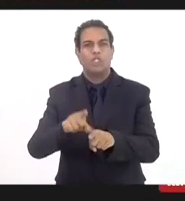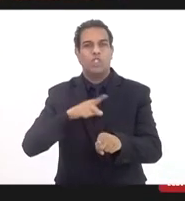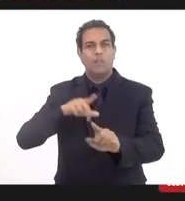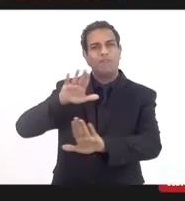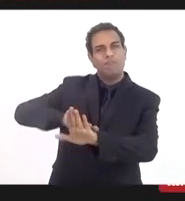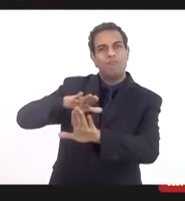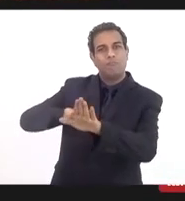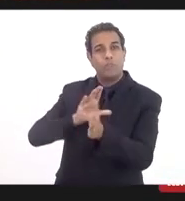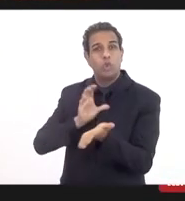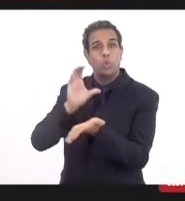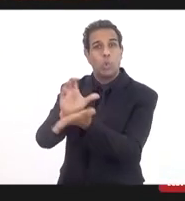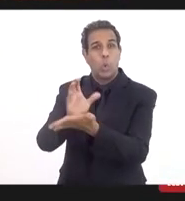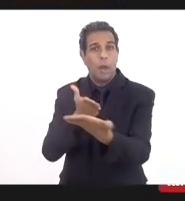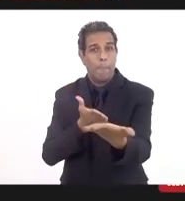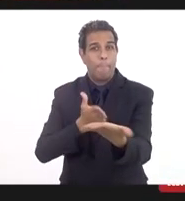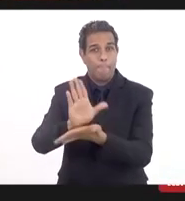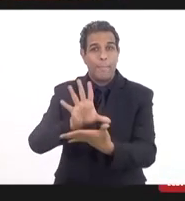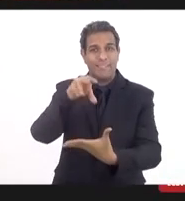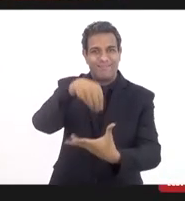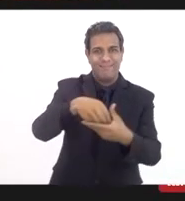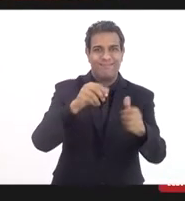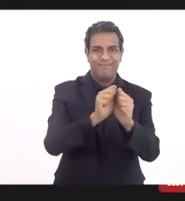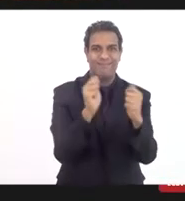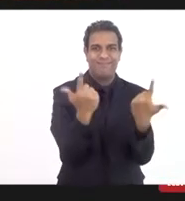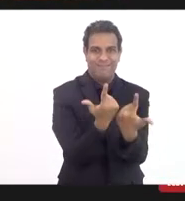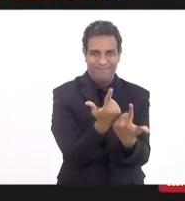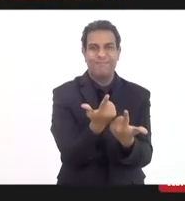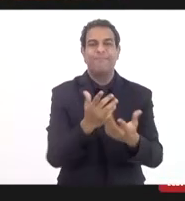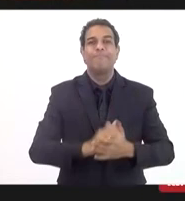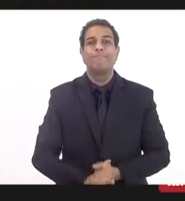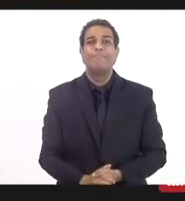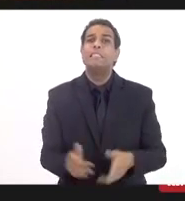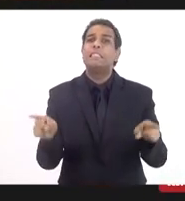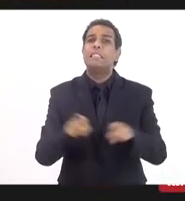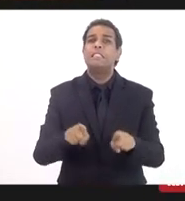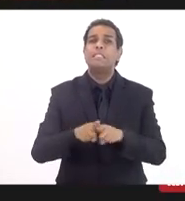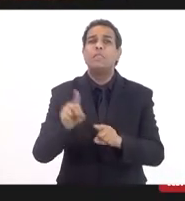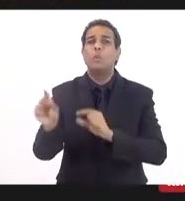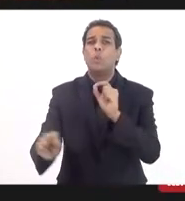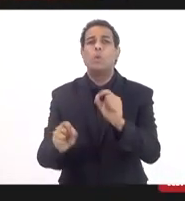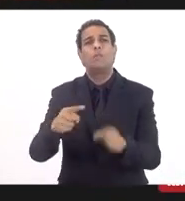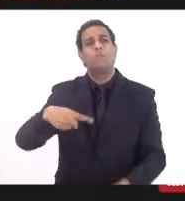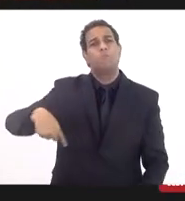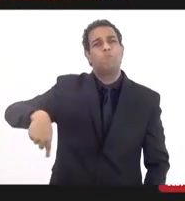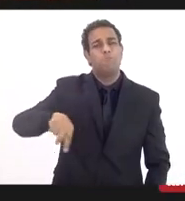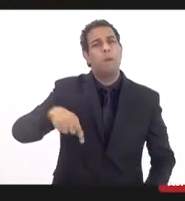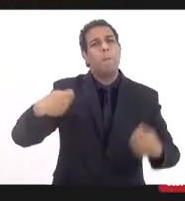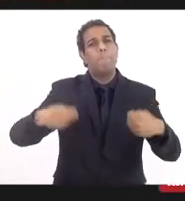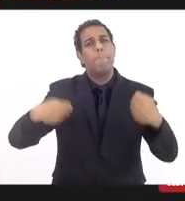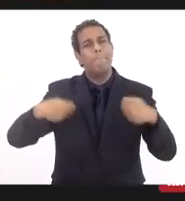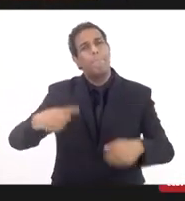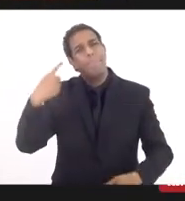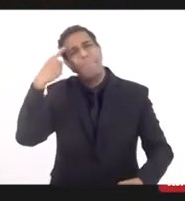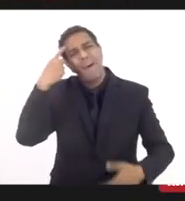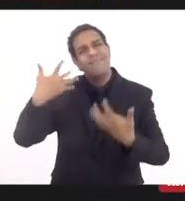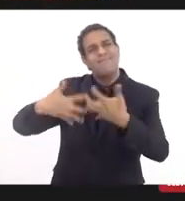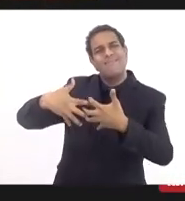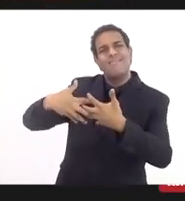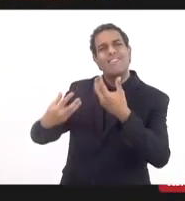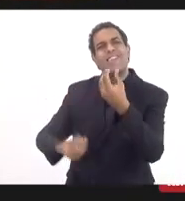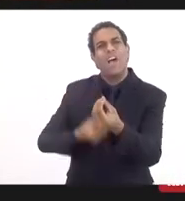recursos apresentados pela Assembleia Legislativa. E, sem dúvida nenhuma, nós temos que pensar aí